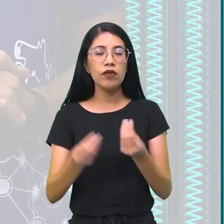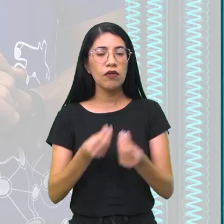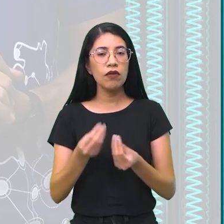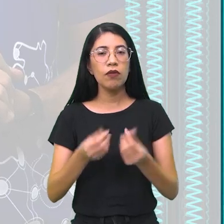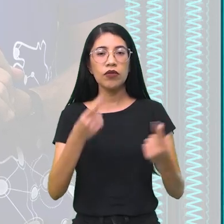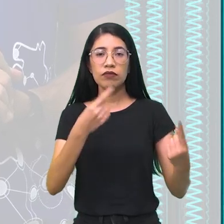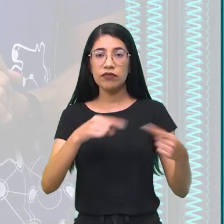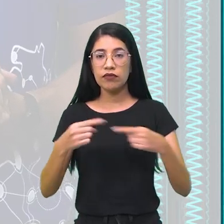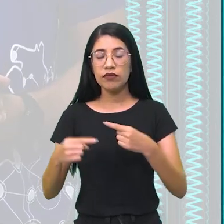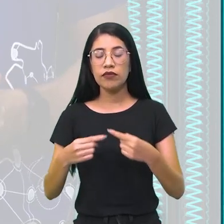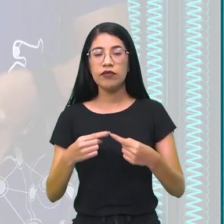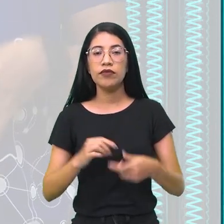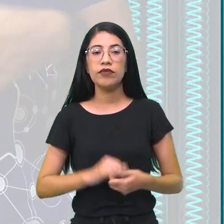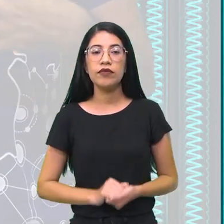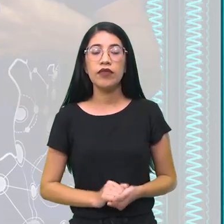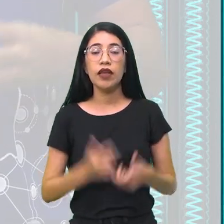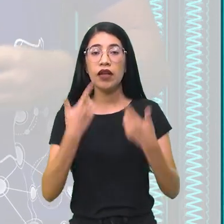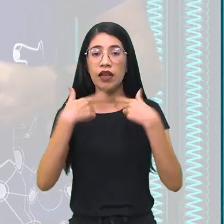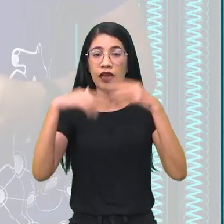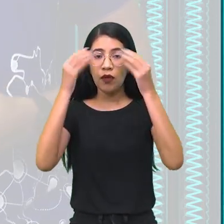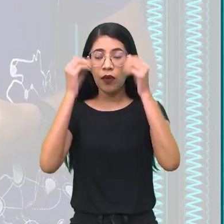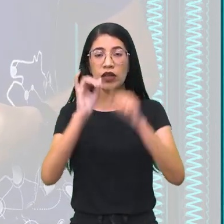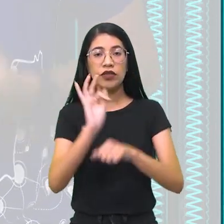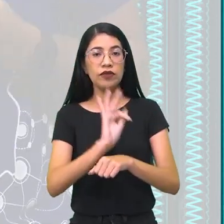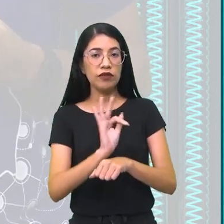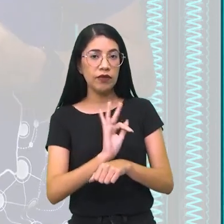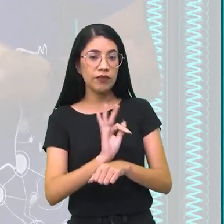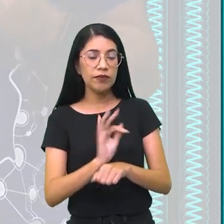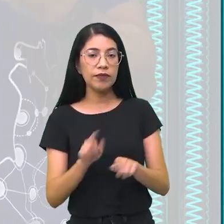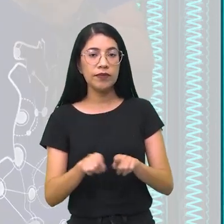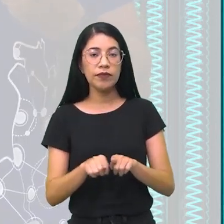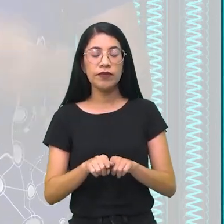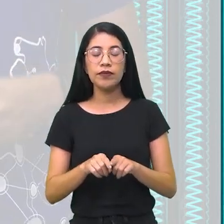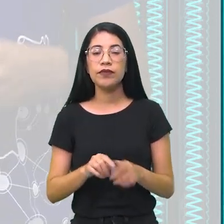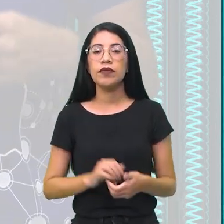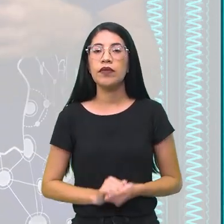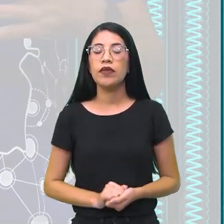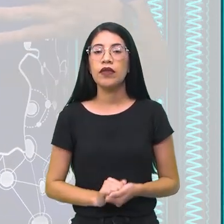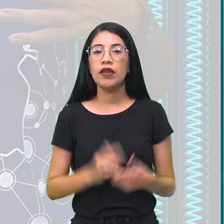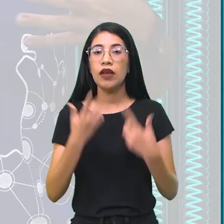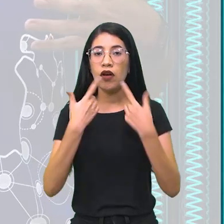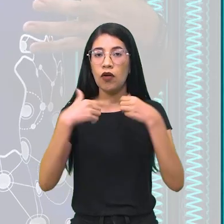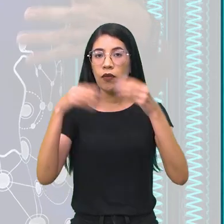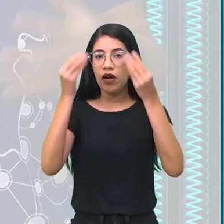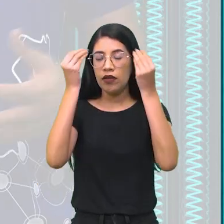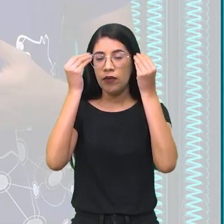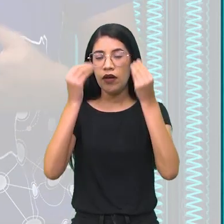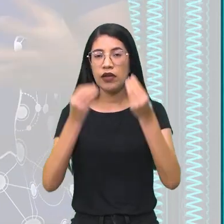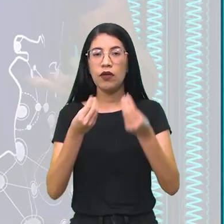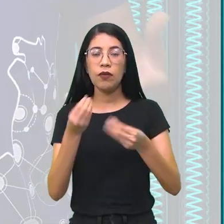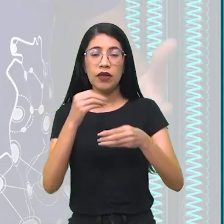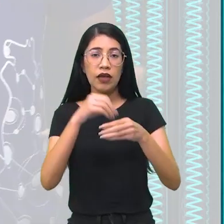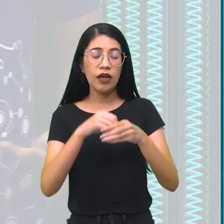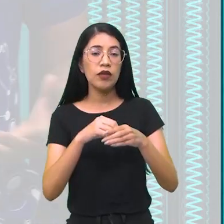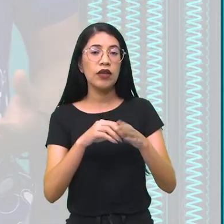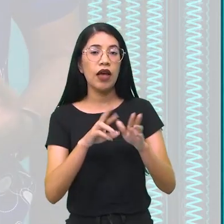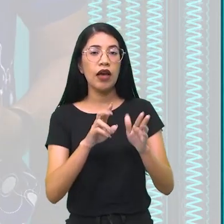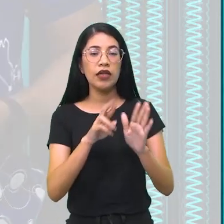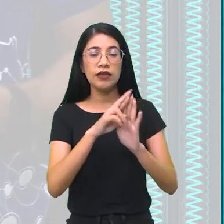no nosso debate é uma linguagem formal, né? Uma linguagem dentro aí das